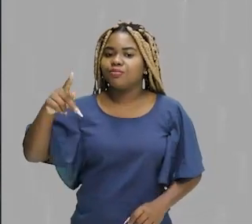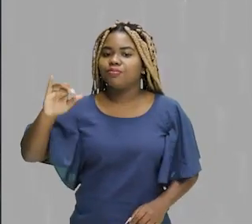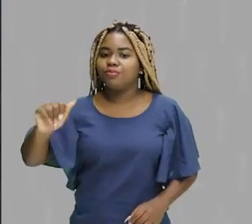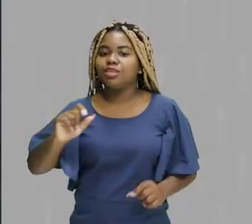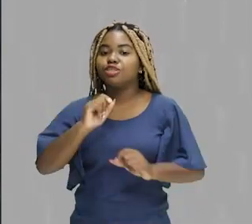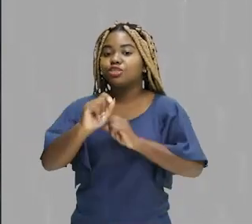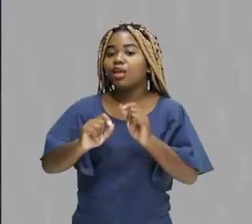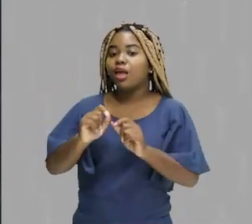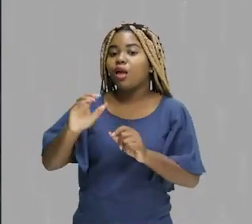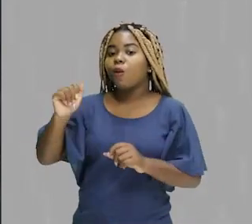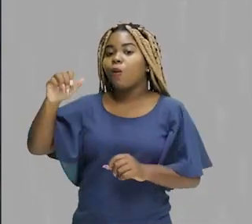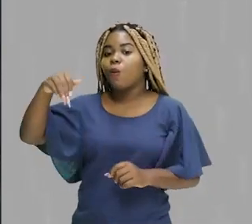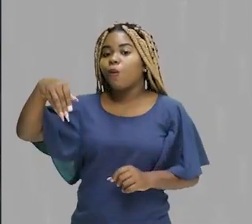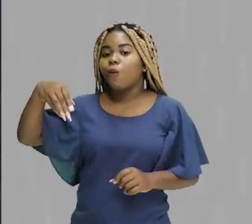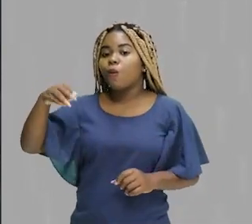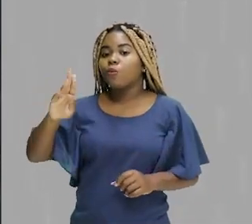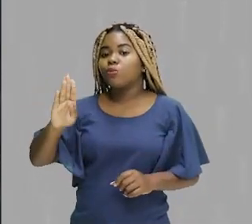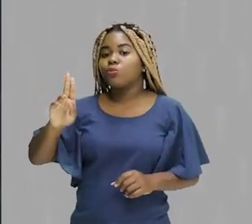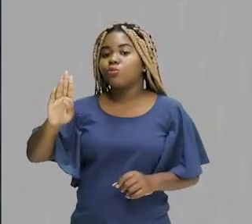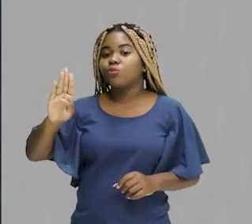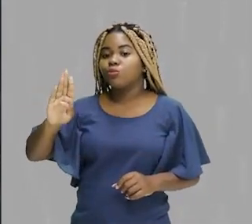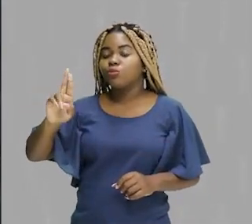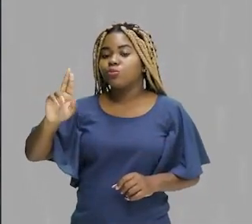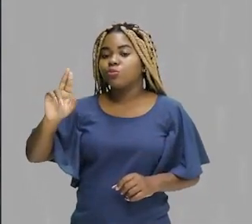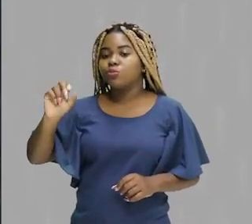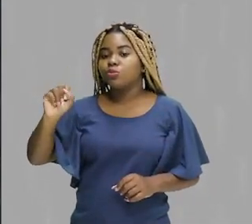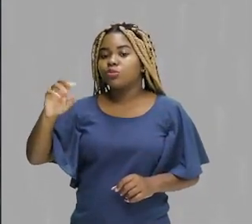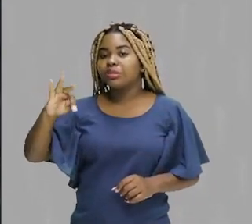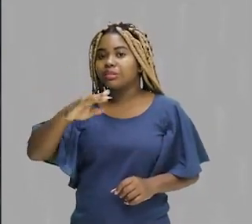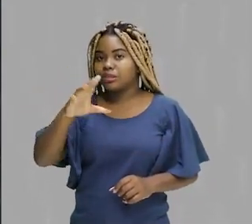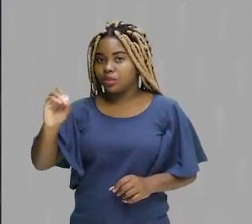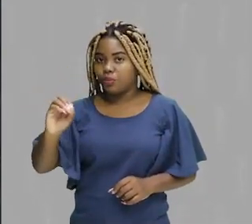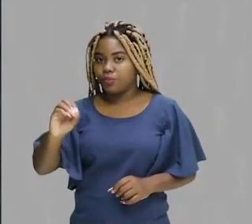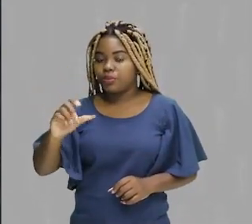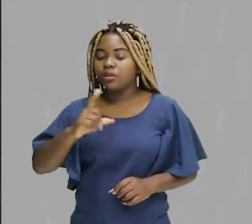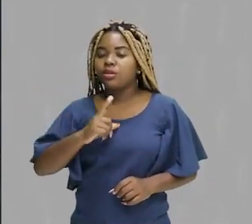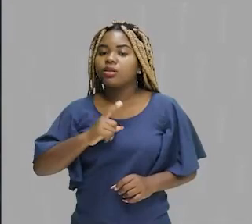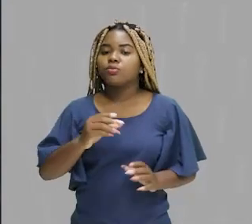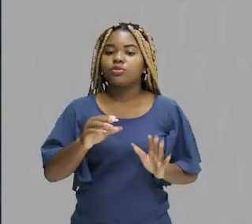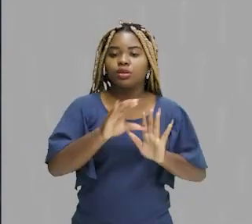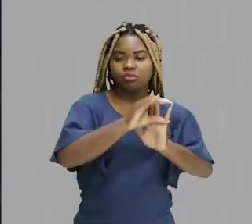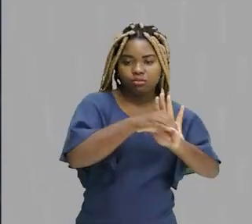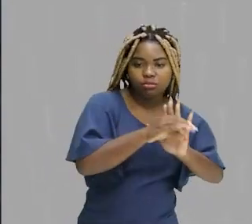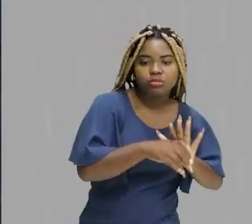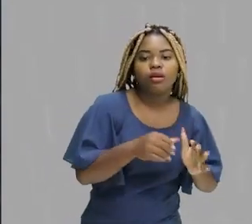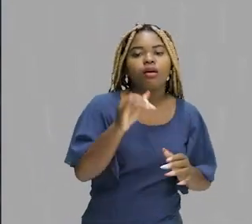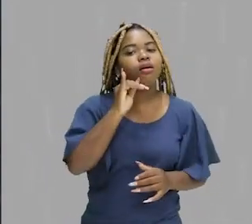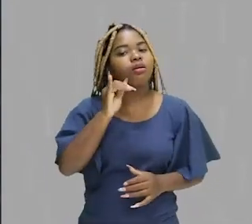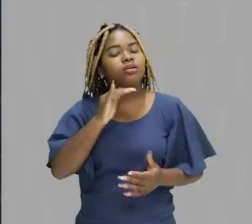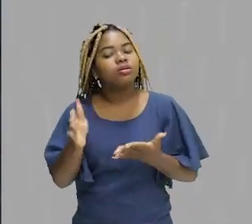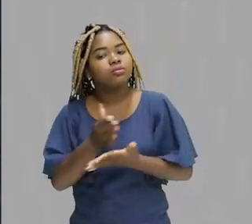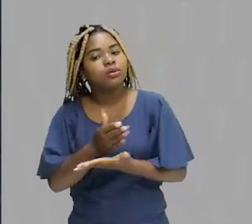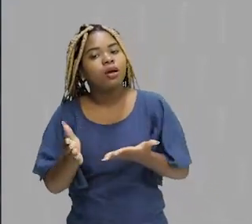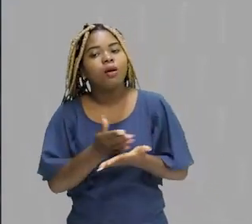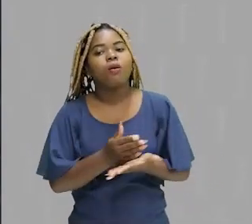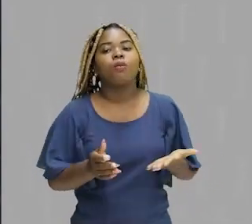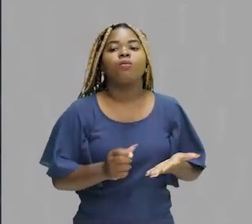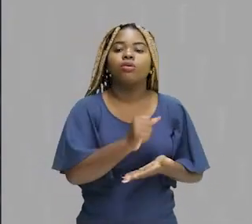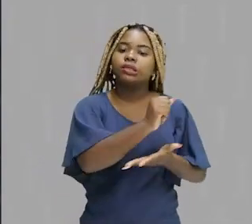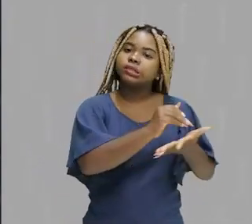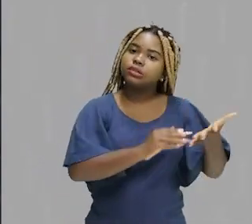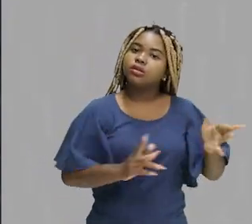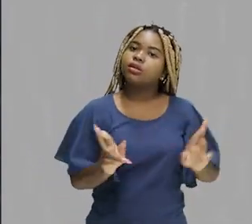combustão. Vamos ver a sua definição, exemplos e algumas questões relacionadas